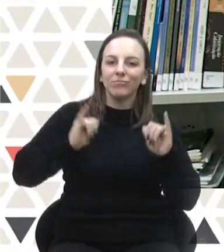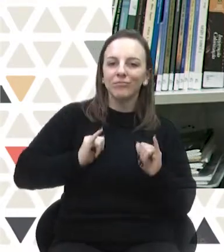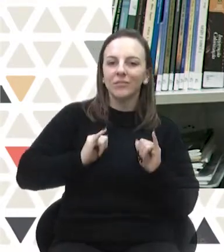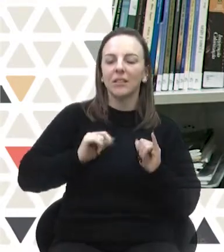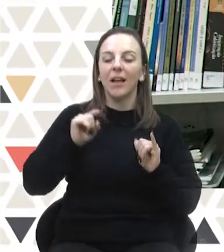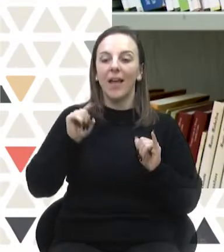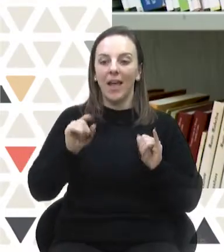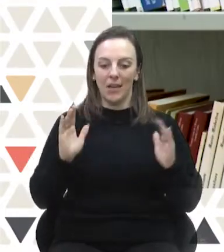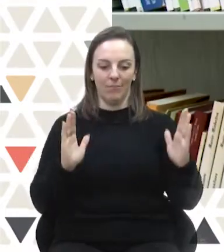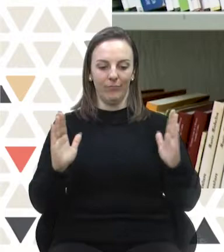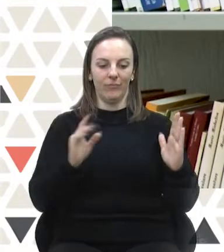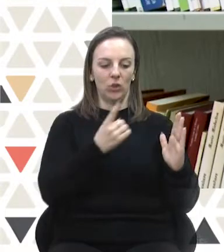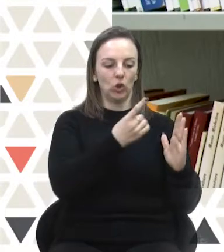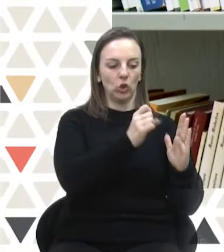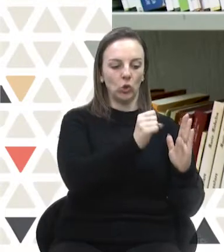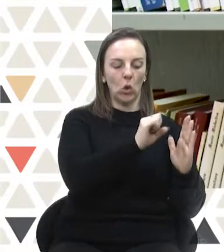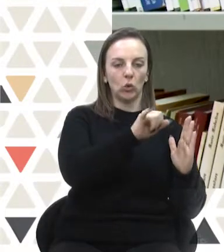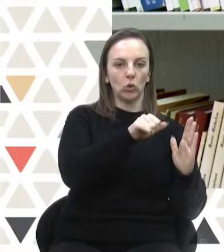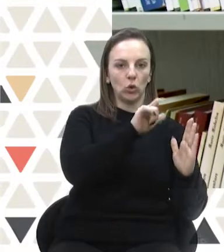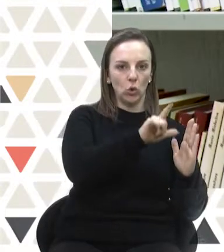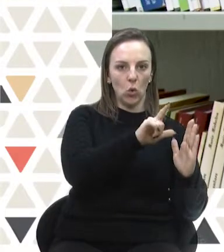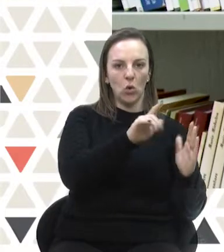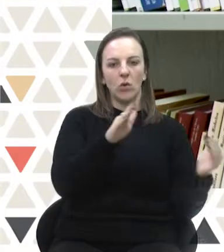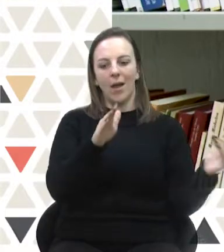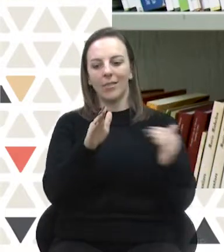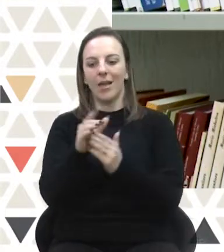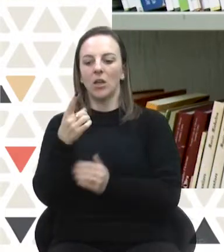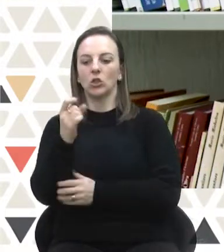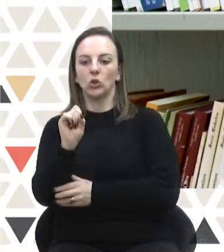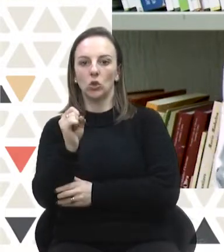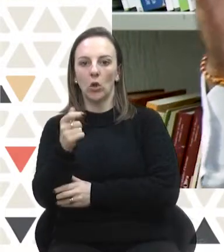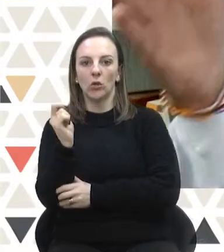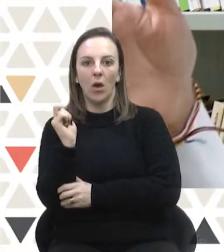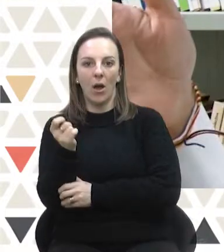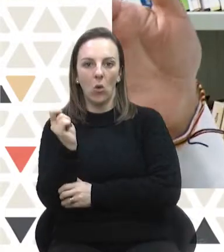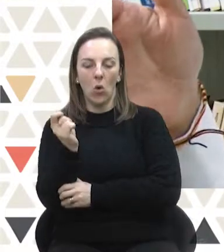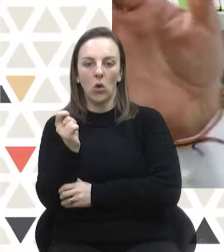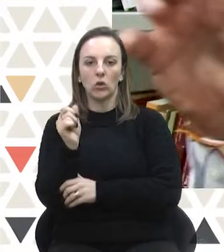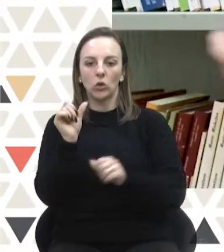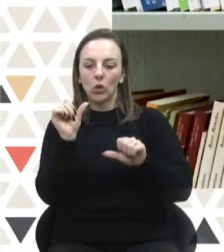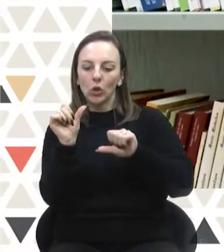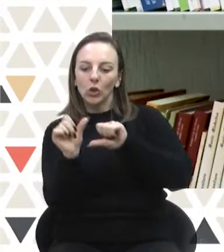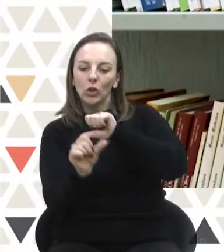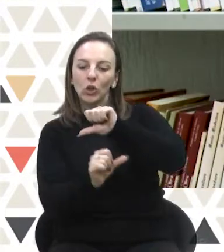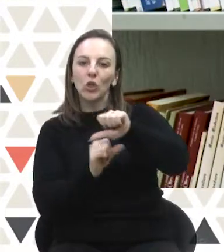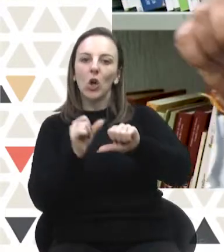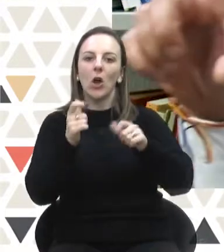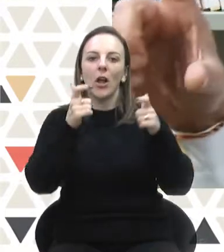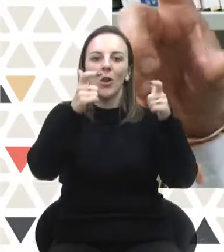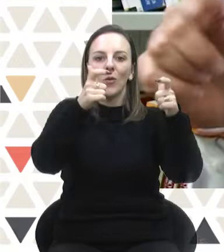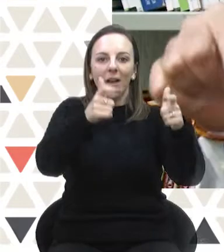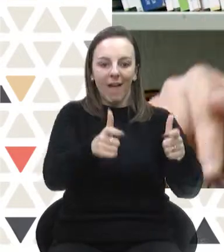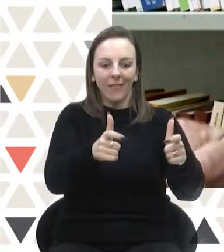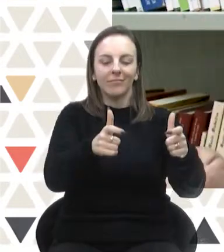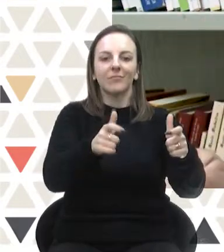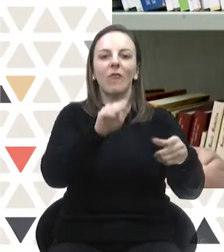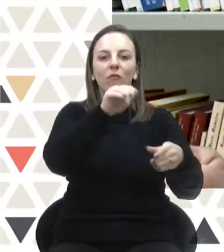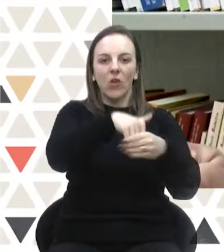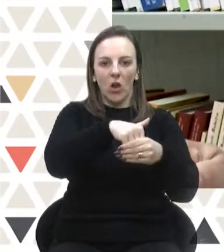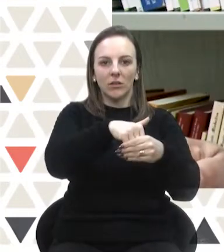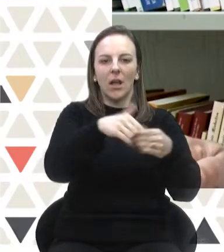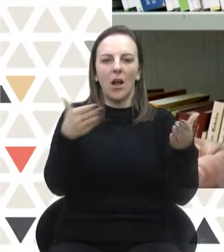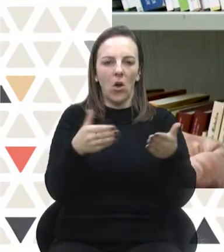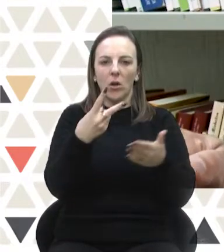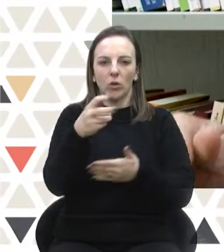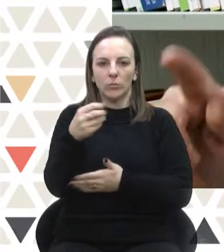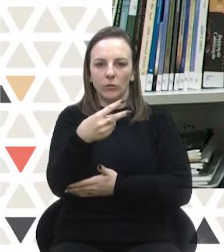com tranquilidade, ele pode pedir entre 18 de julho até 18 de agosto uma transferência temporária para essas